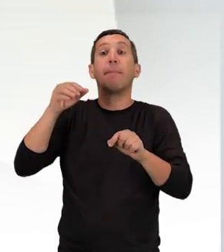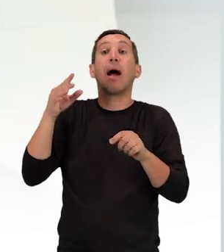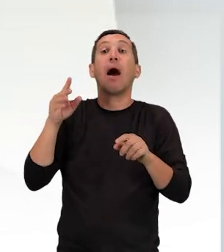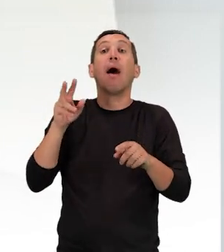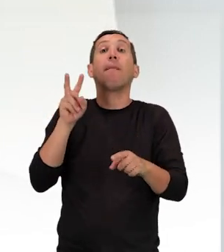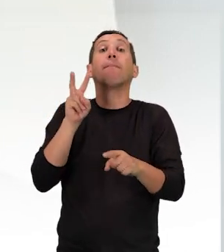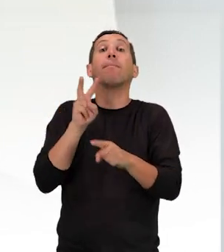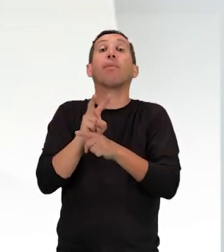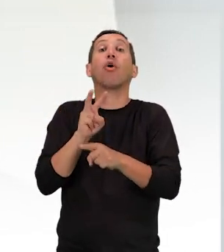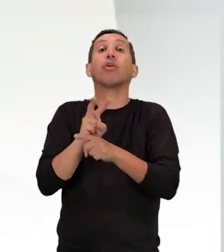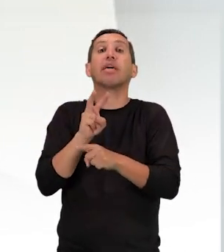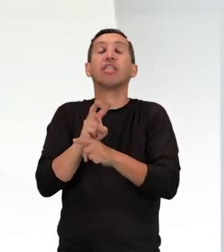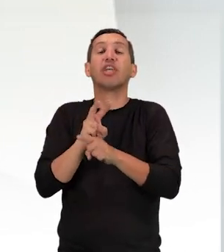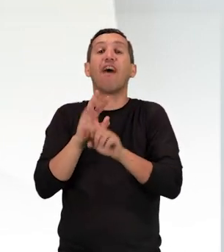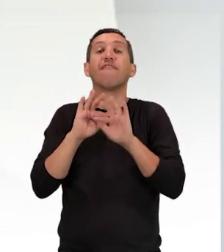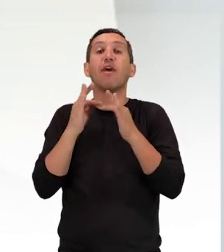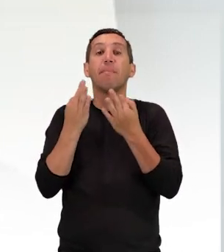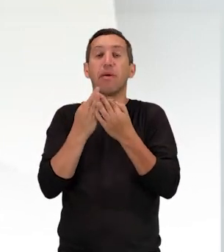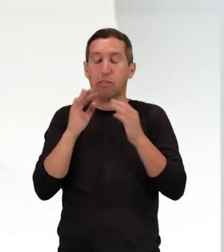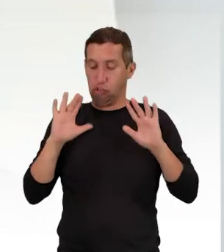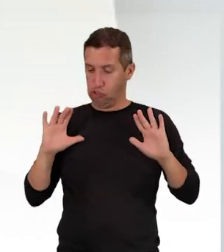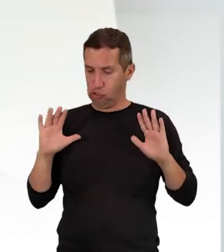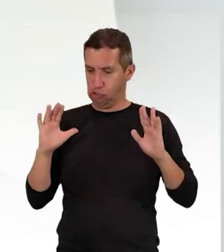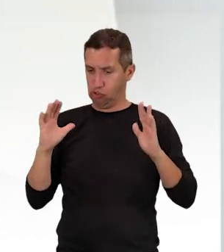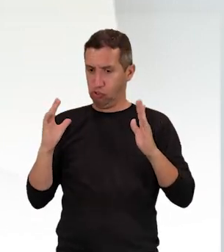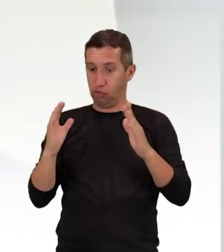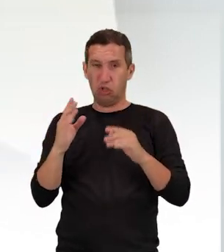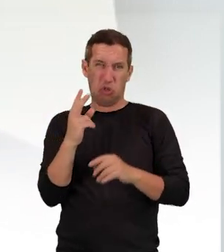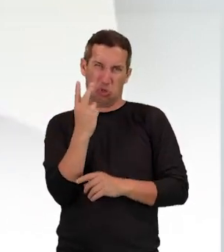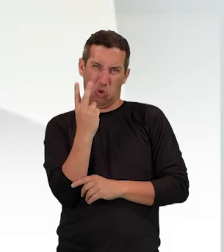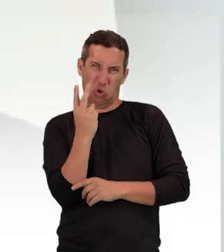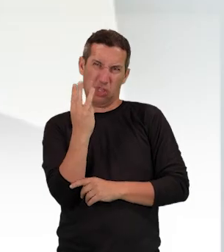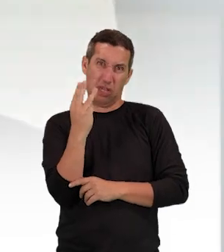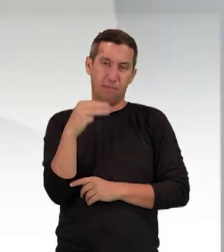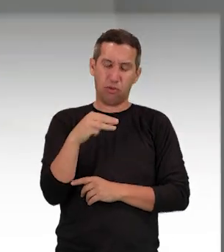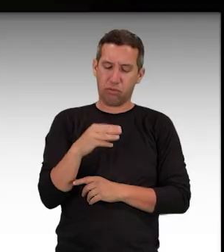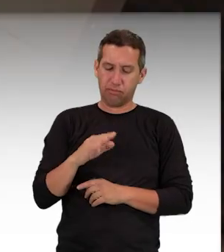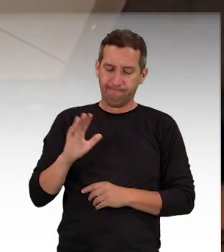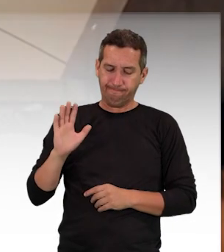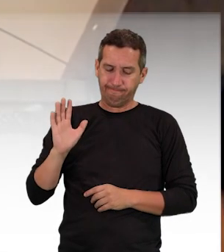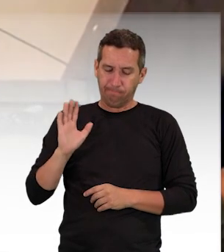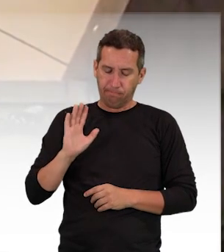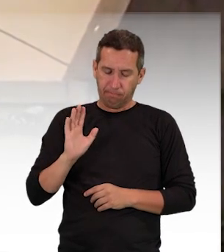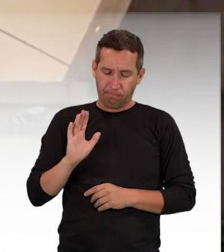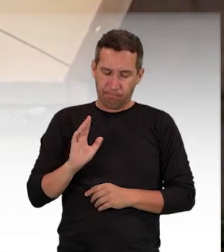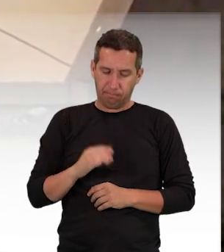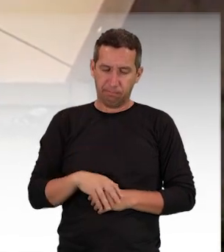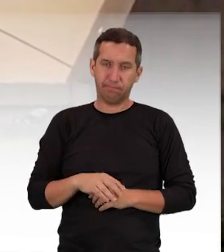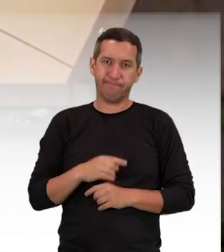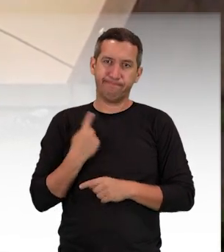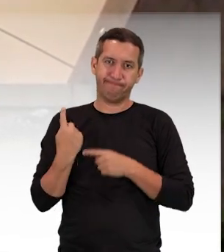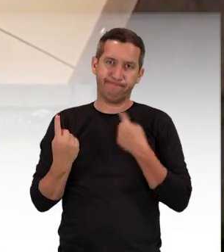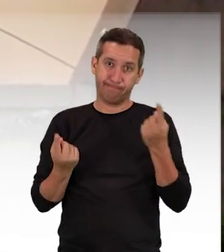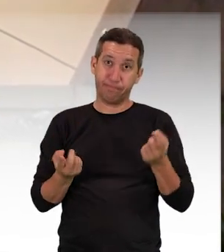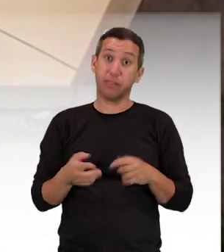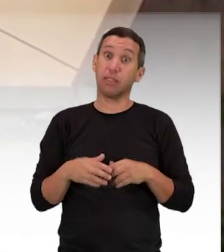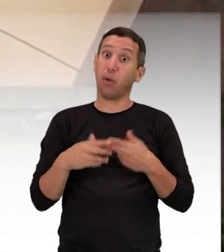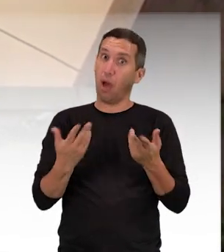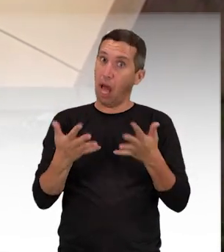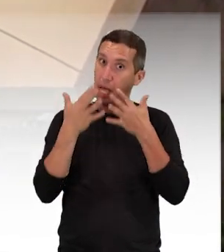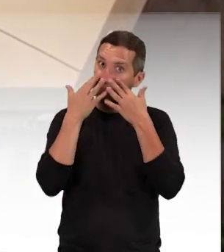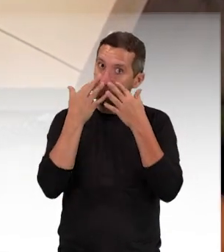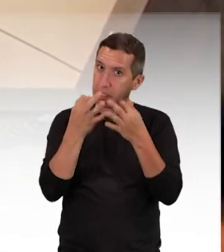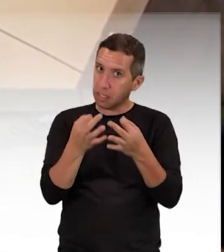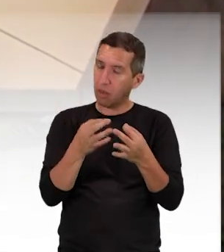para proteção de toda a família que fosse fazer ali aquele momento de despedida e que foi assim cerca de 2-3 minutos. A atenção do Ministério Público